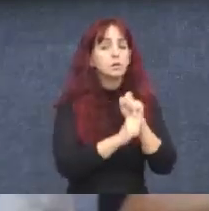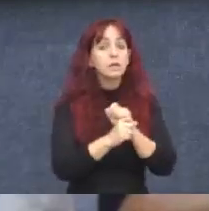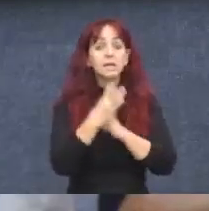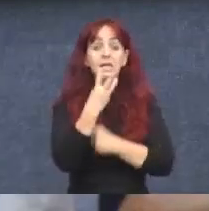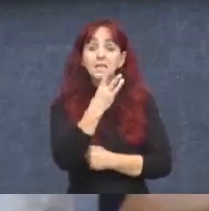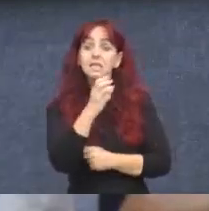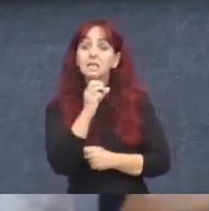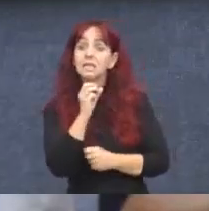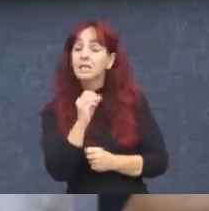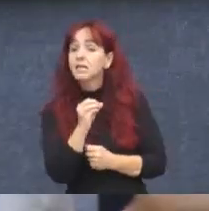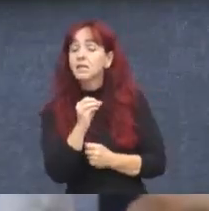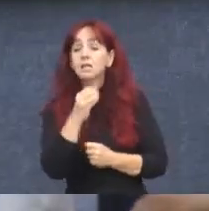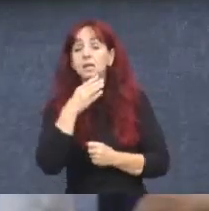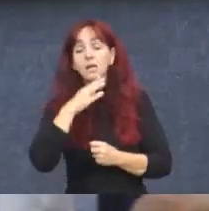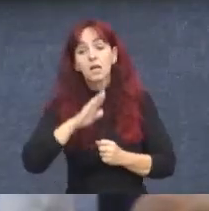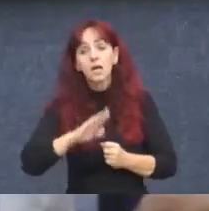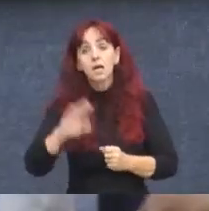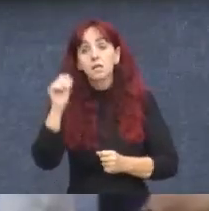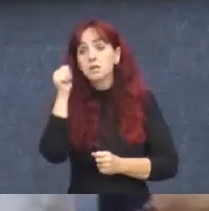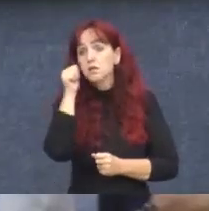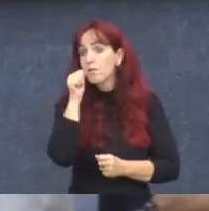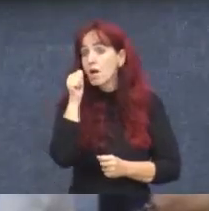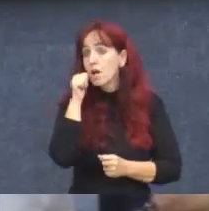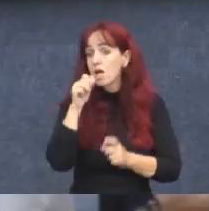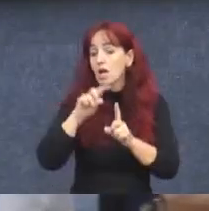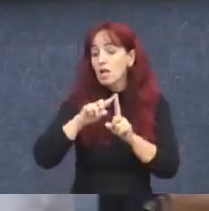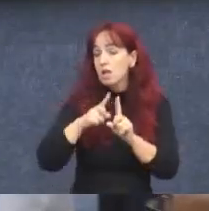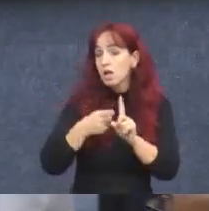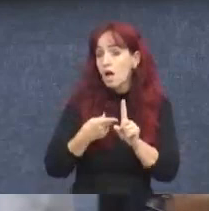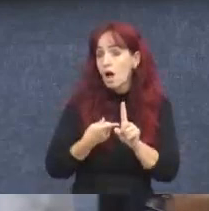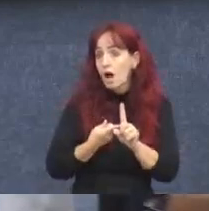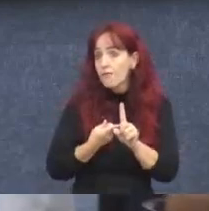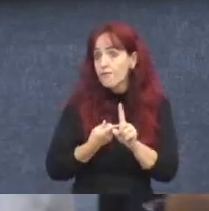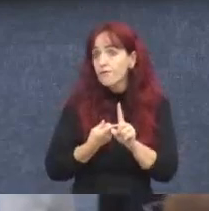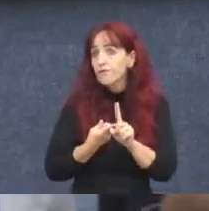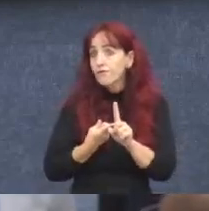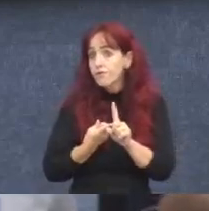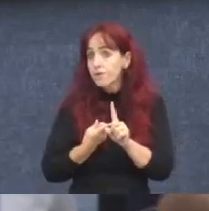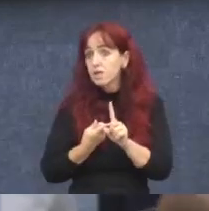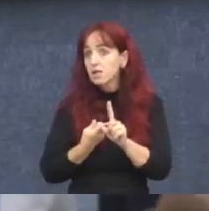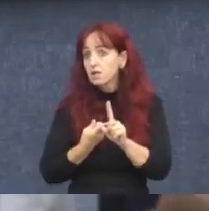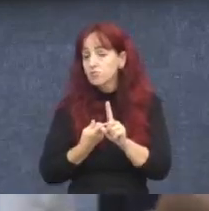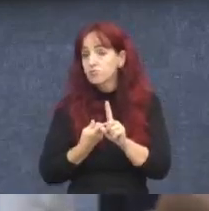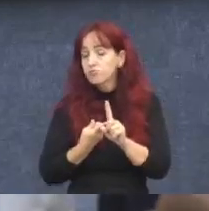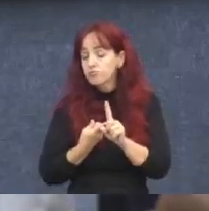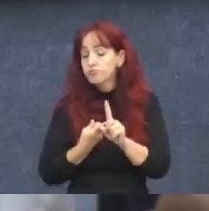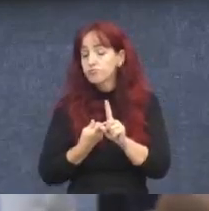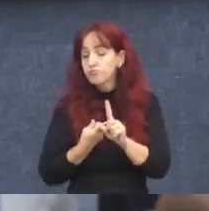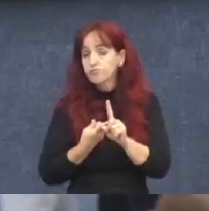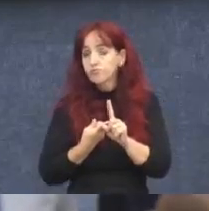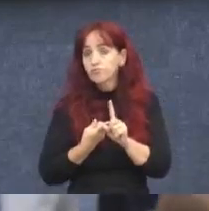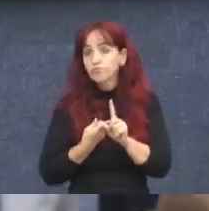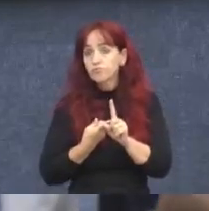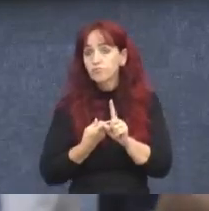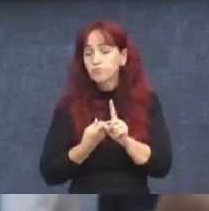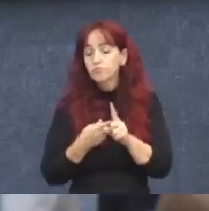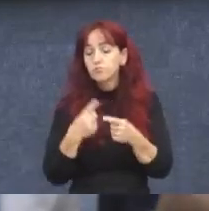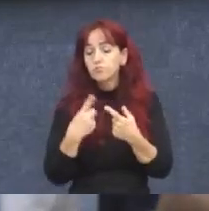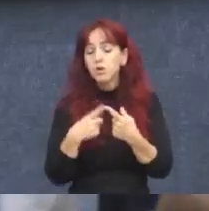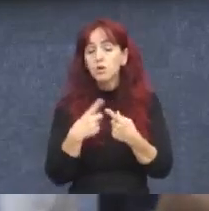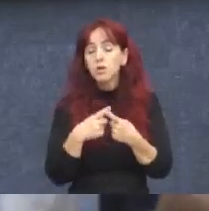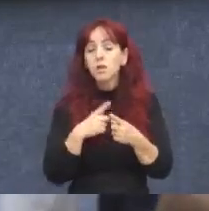crianças, meninas, grávidas de garimpeiros, fruto de